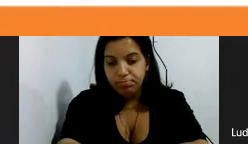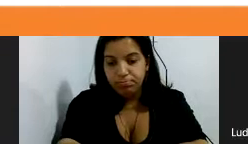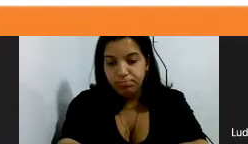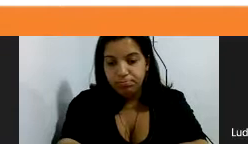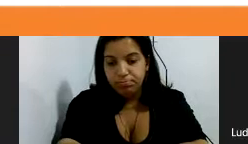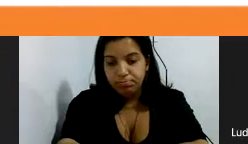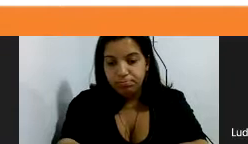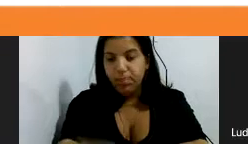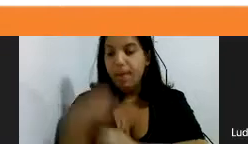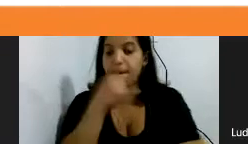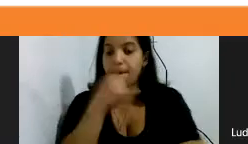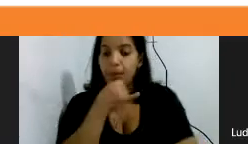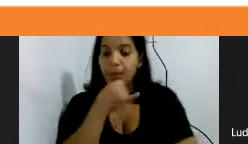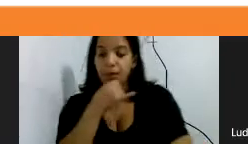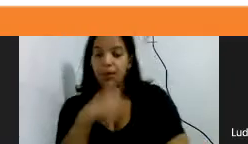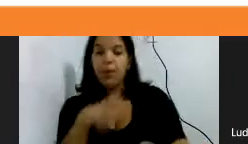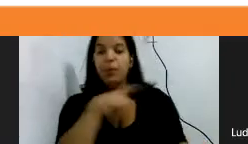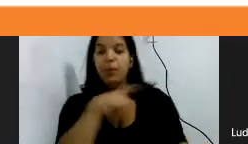Quando a gente tem